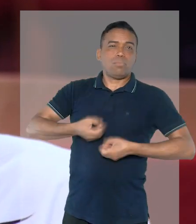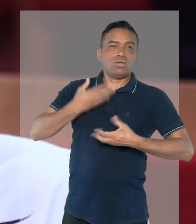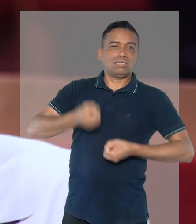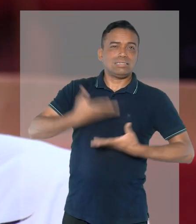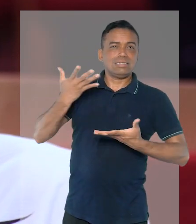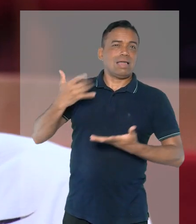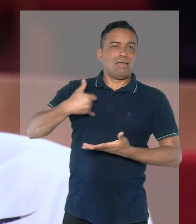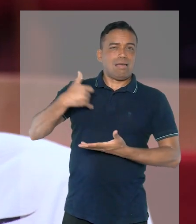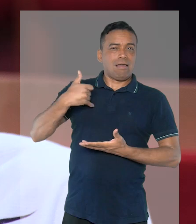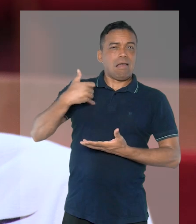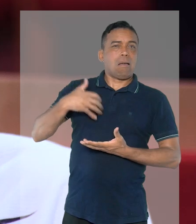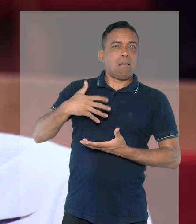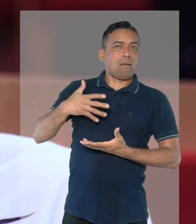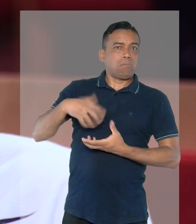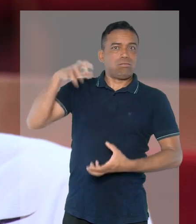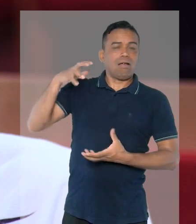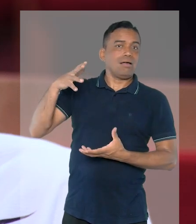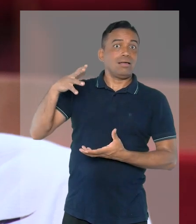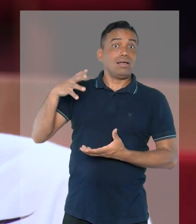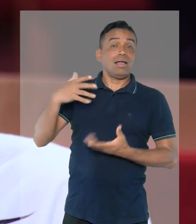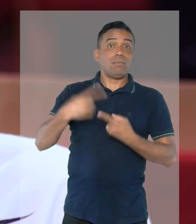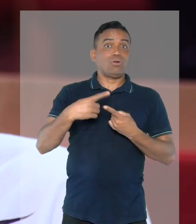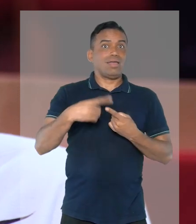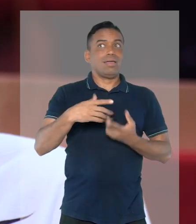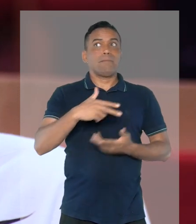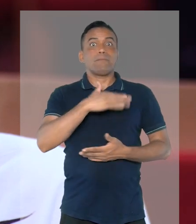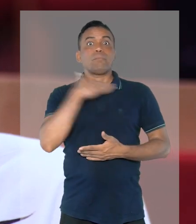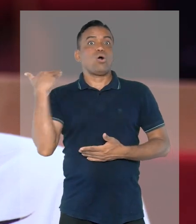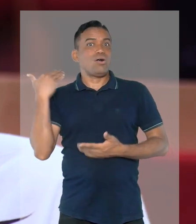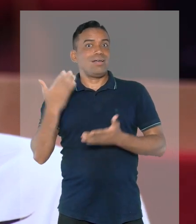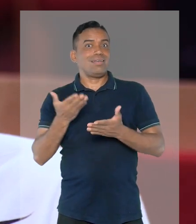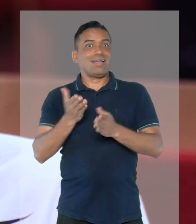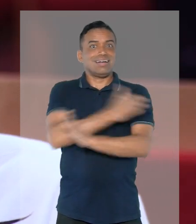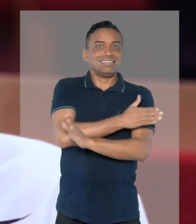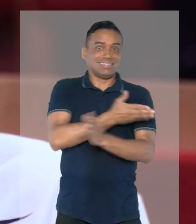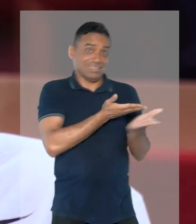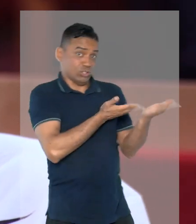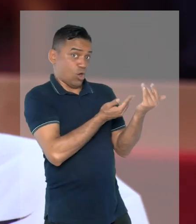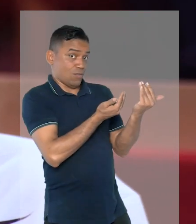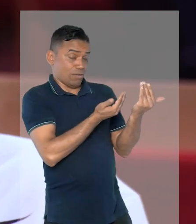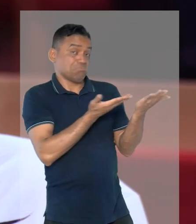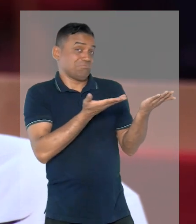um longo tempo. Ele morre antes de parar com as espinhas?